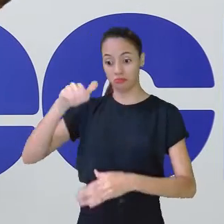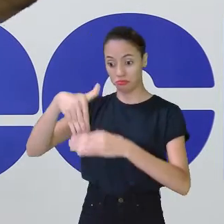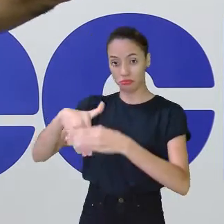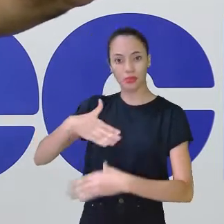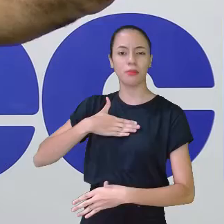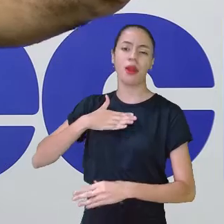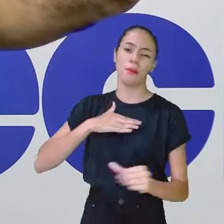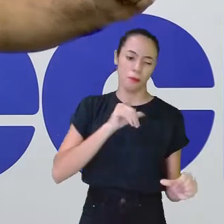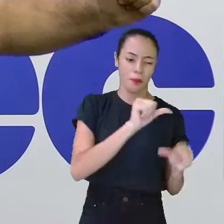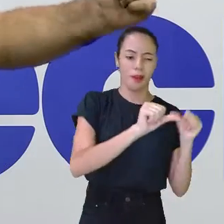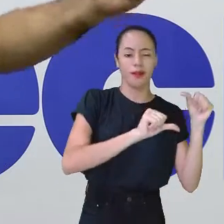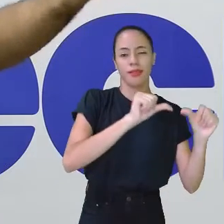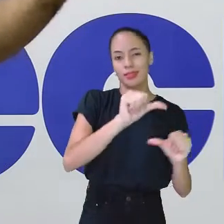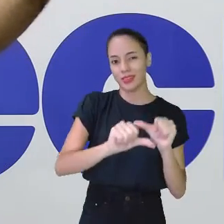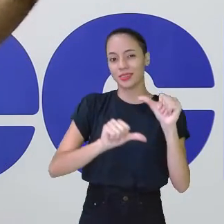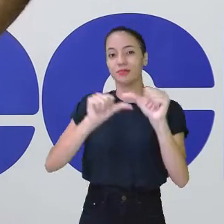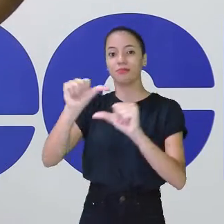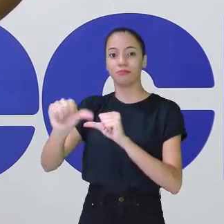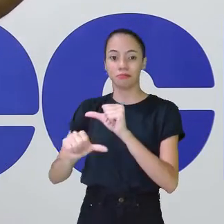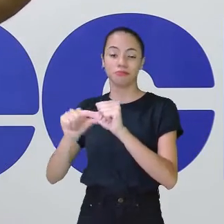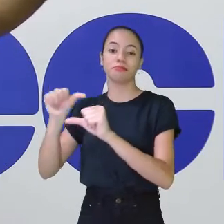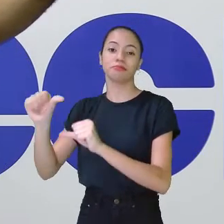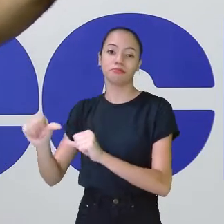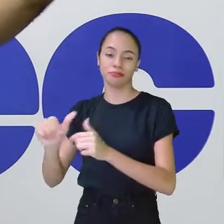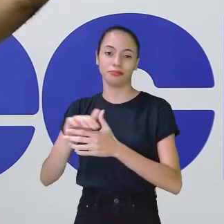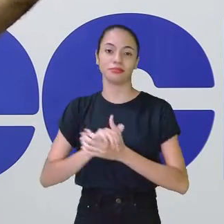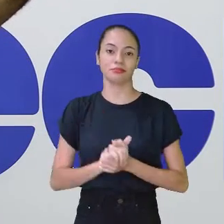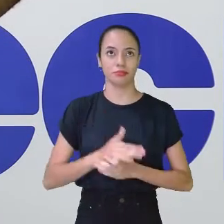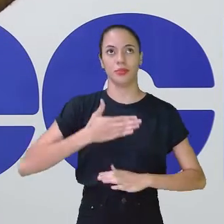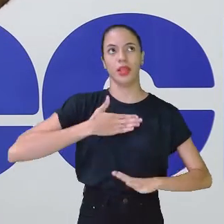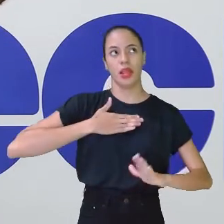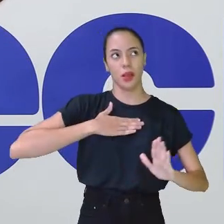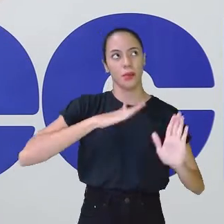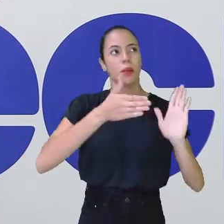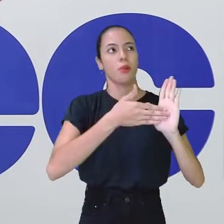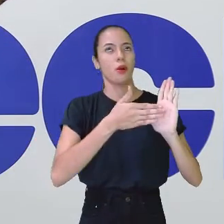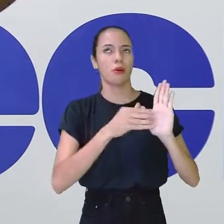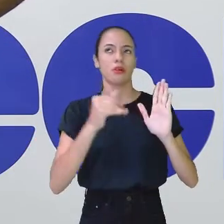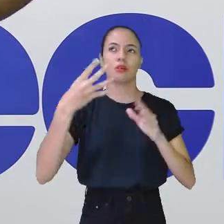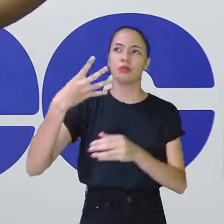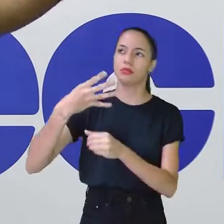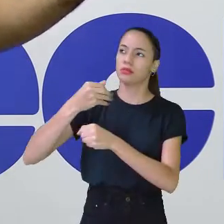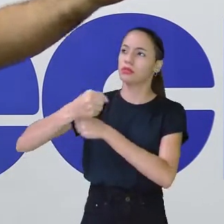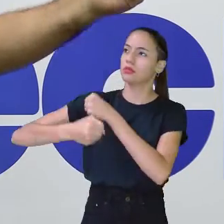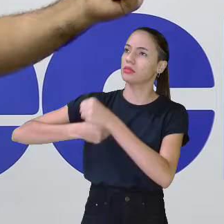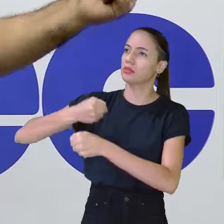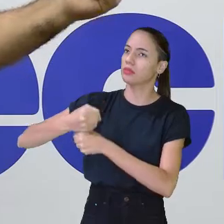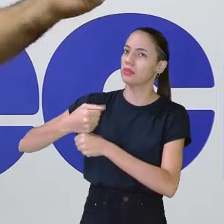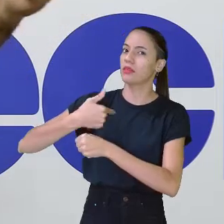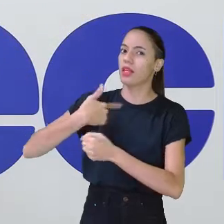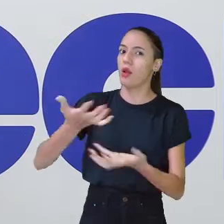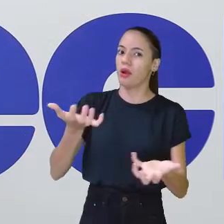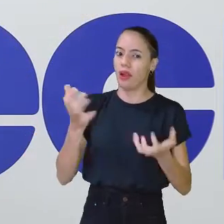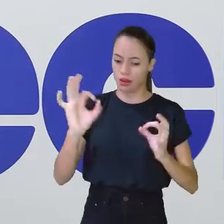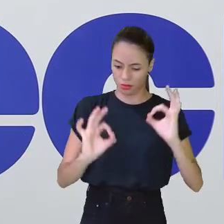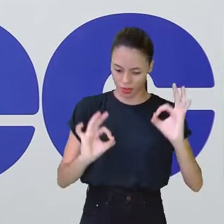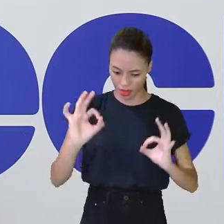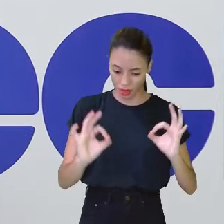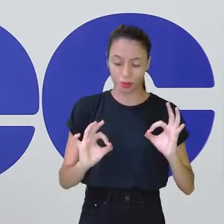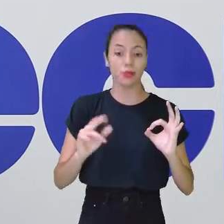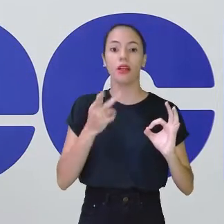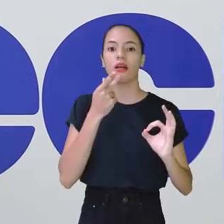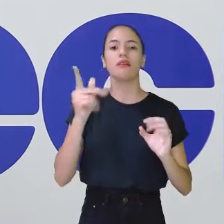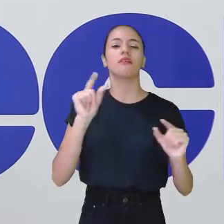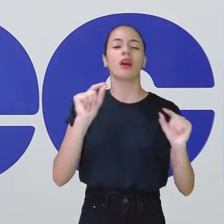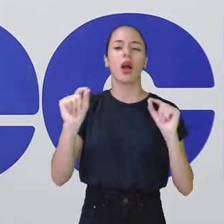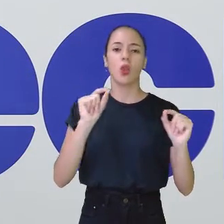para mudar. De acordo com os meus planos, durante esses 4 anos eu quero me arrumar. Aí ele fala de tirar o